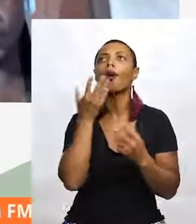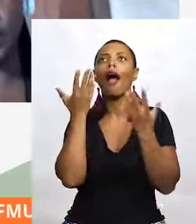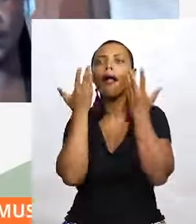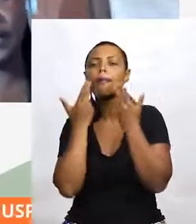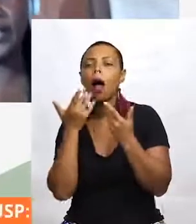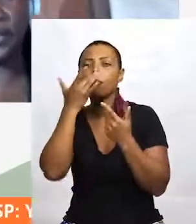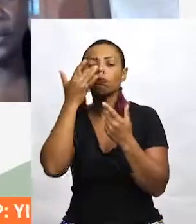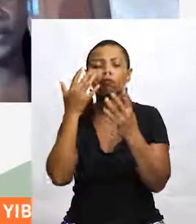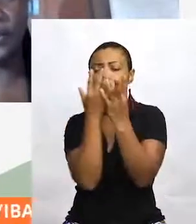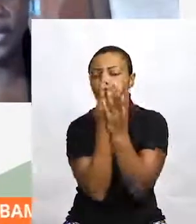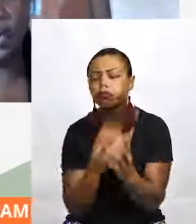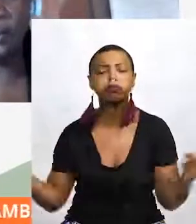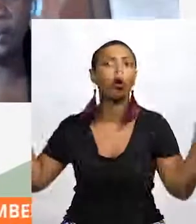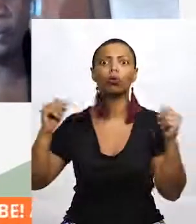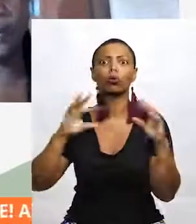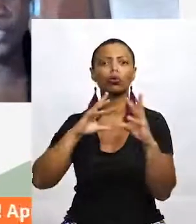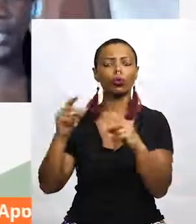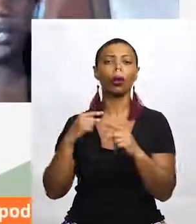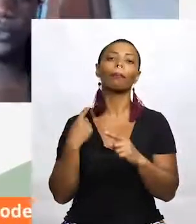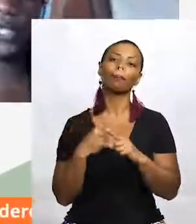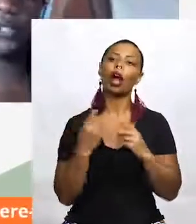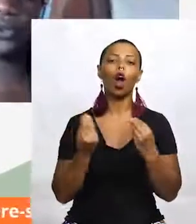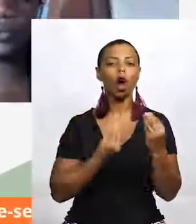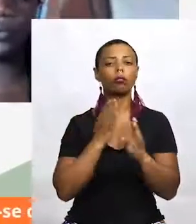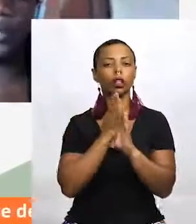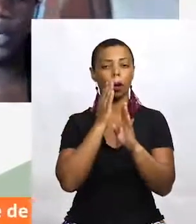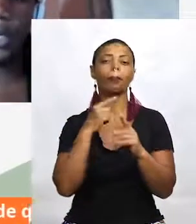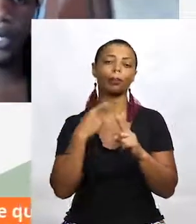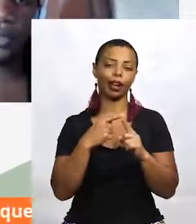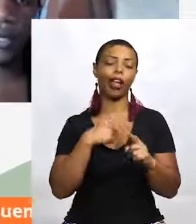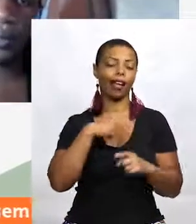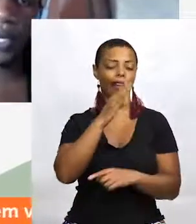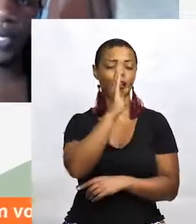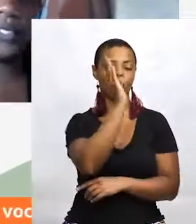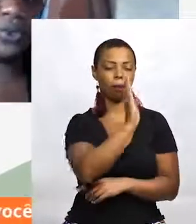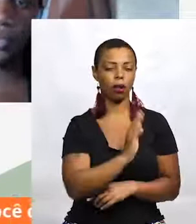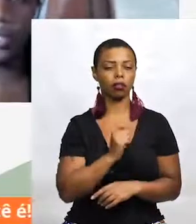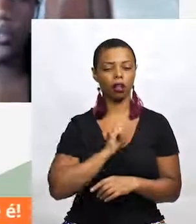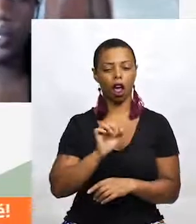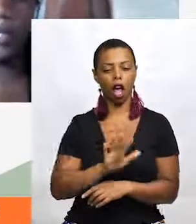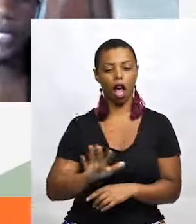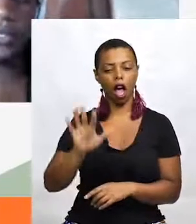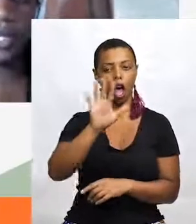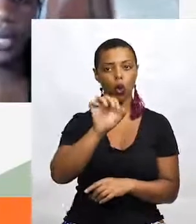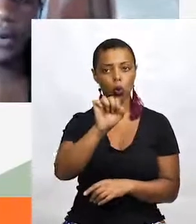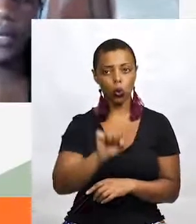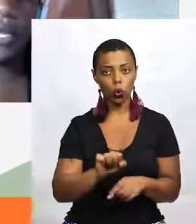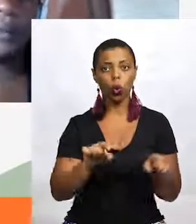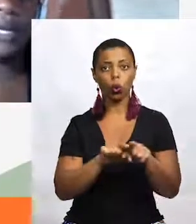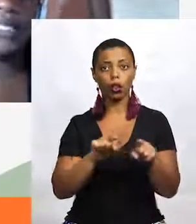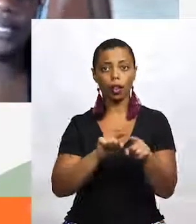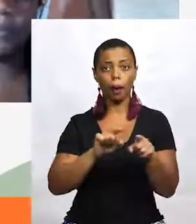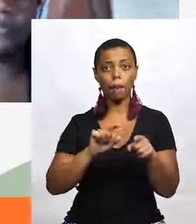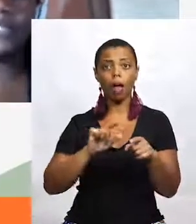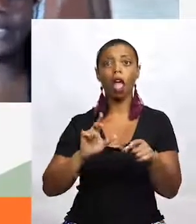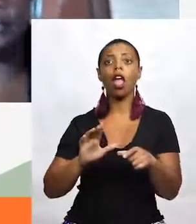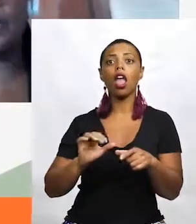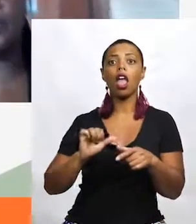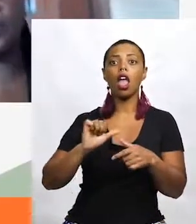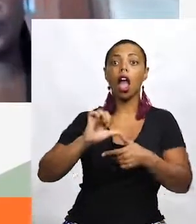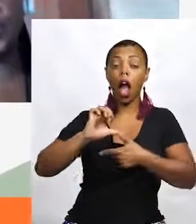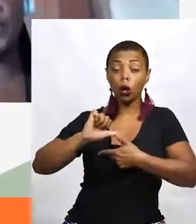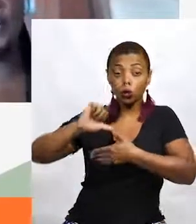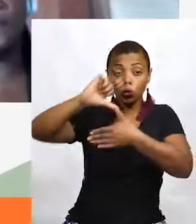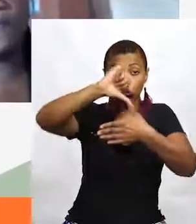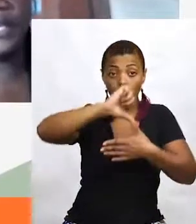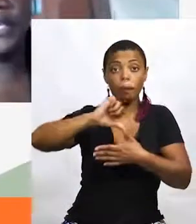temos uma província gigantesca no Brasil, que cobre boa parte do centro-sul do nosso país e do continente sul-americano em geral, mas essa província